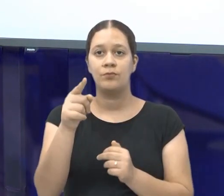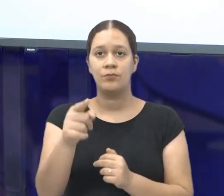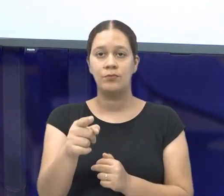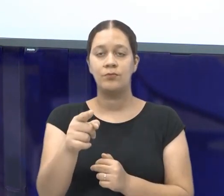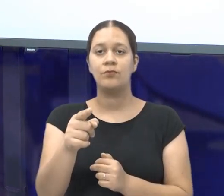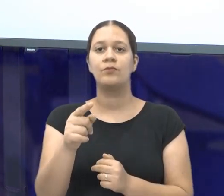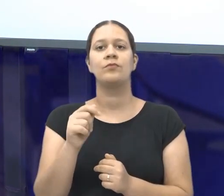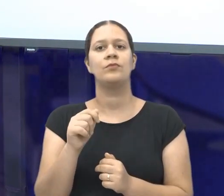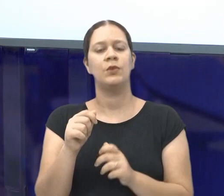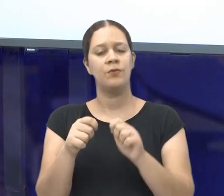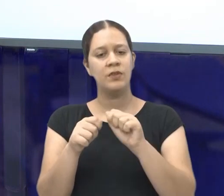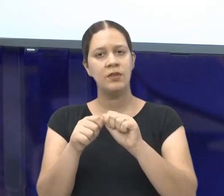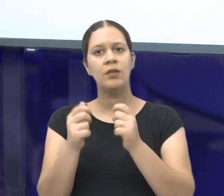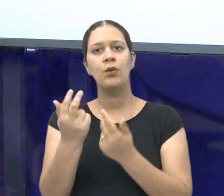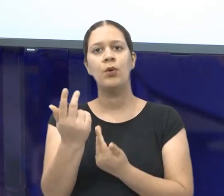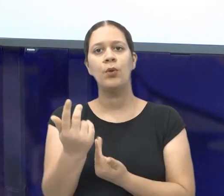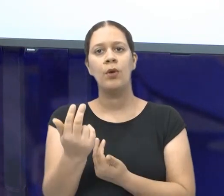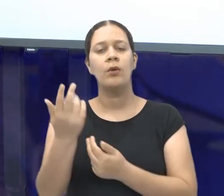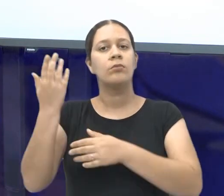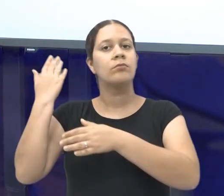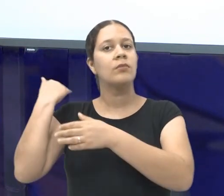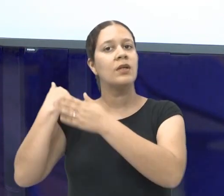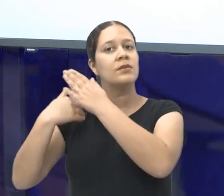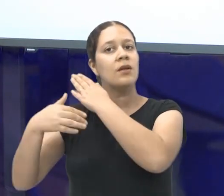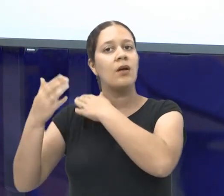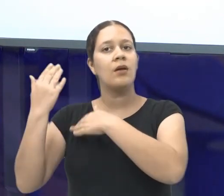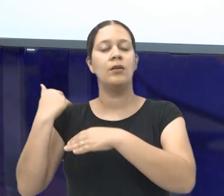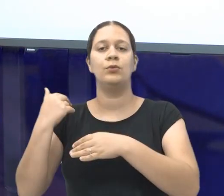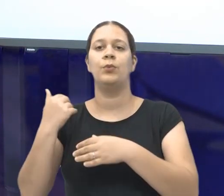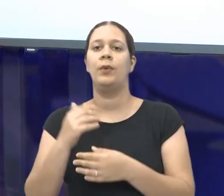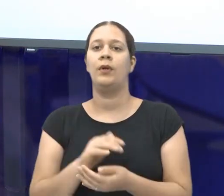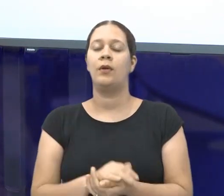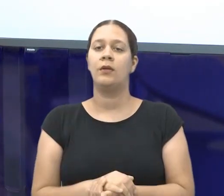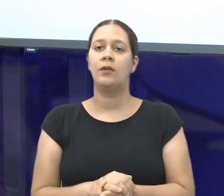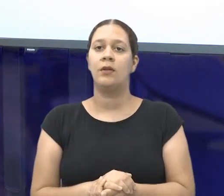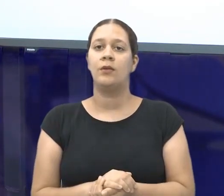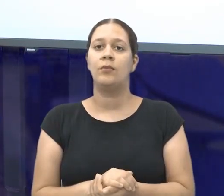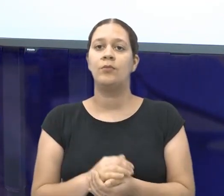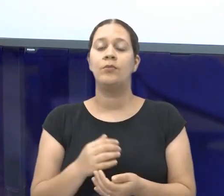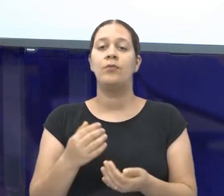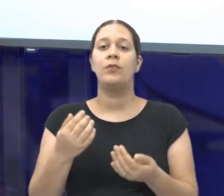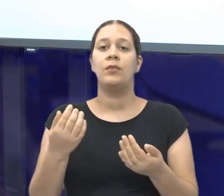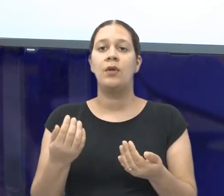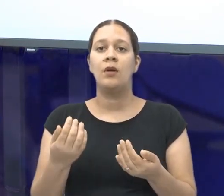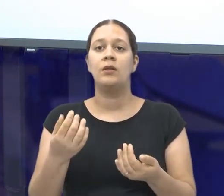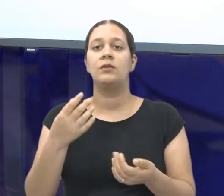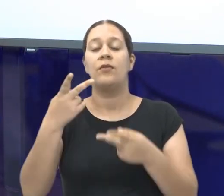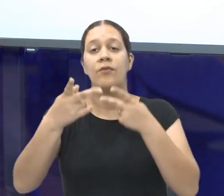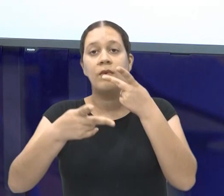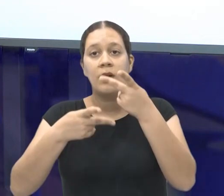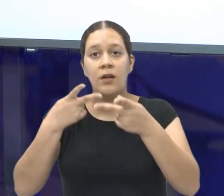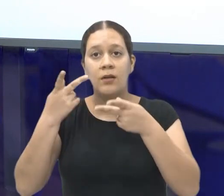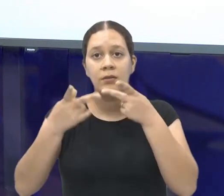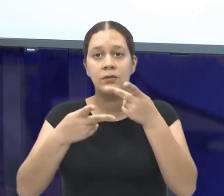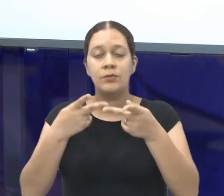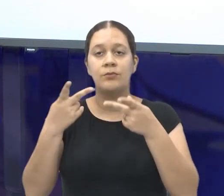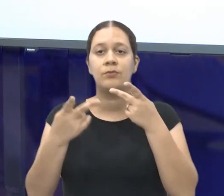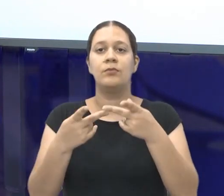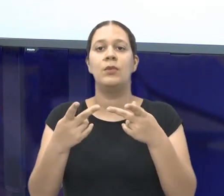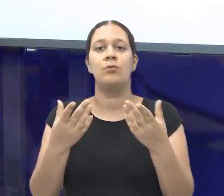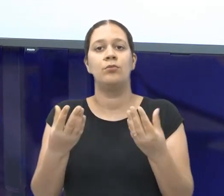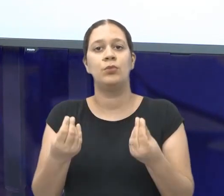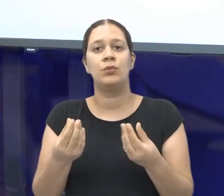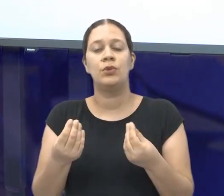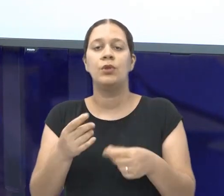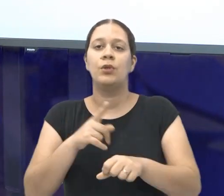fizesse como os nossos antepassados faziam, né? Eu dizia que se dava por meio da oralidade, por muito tempo